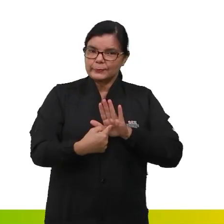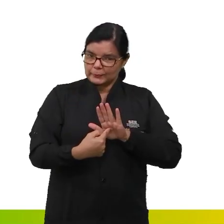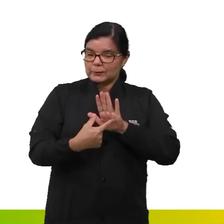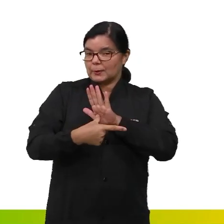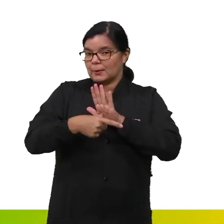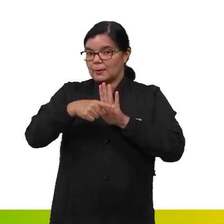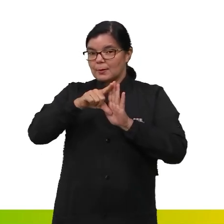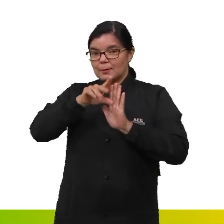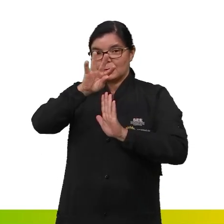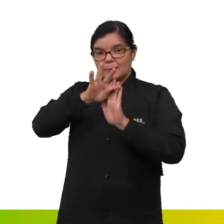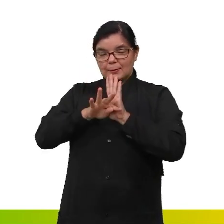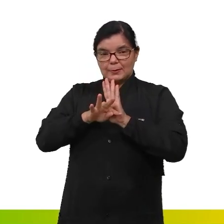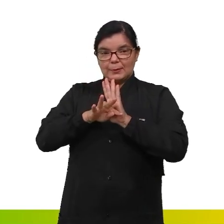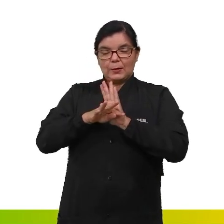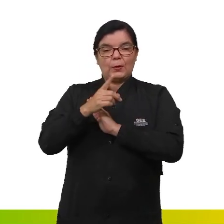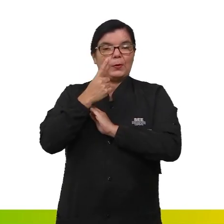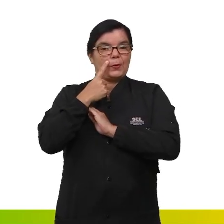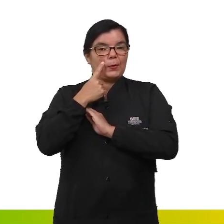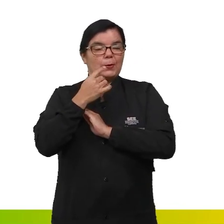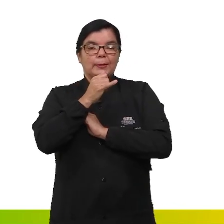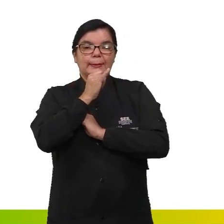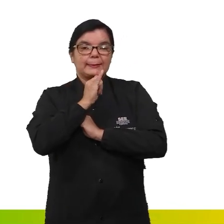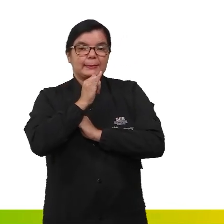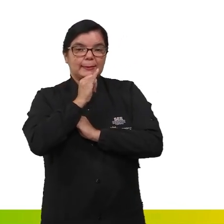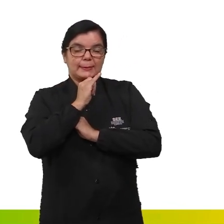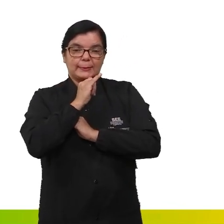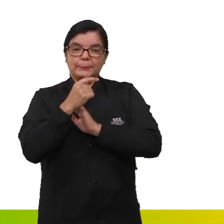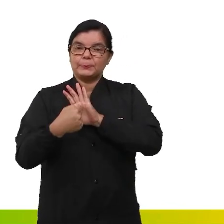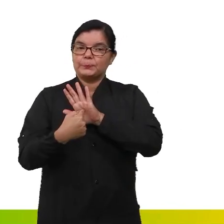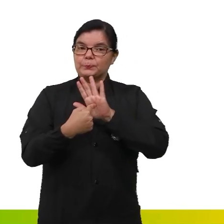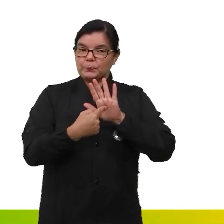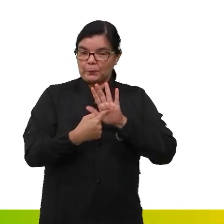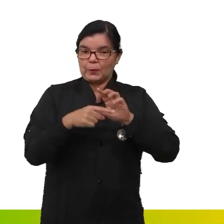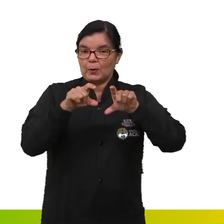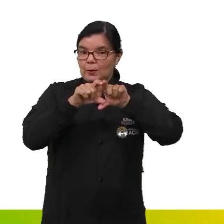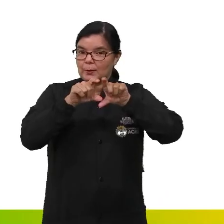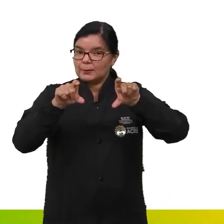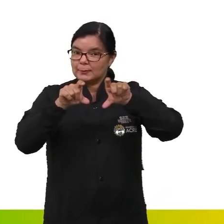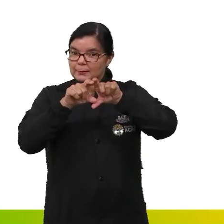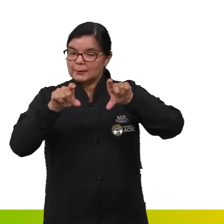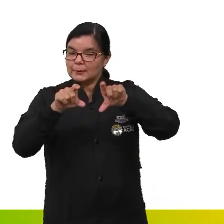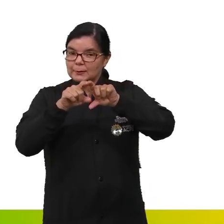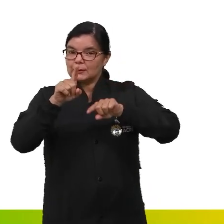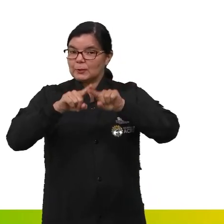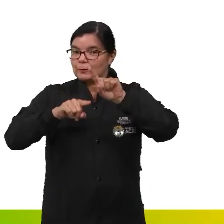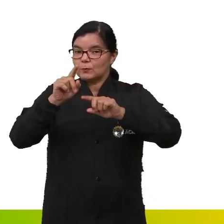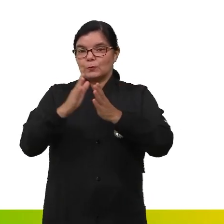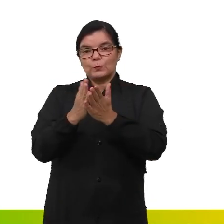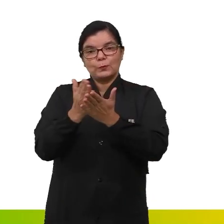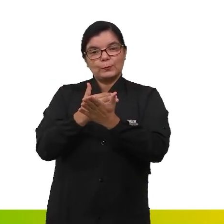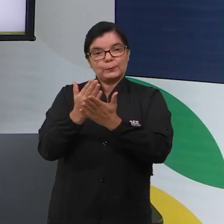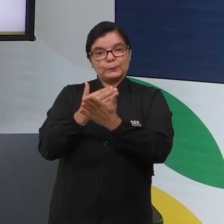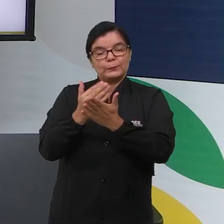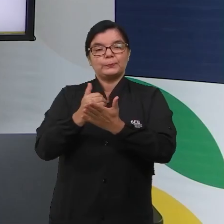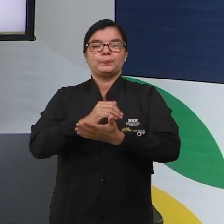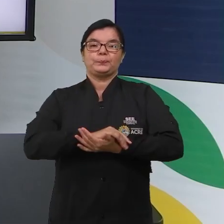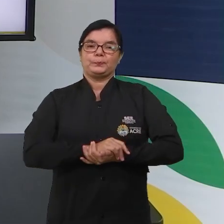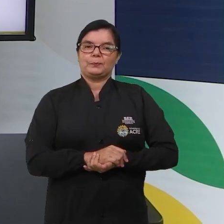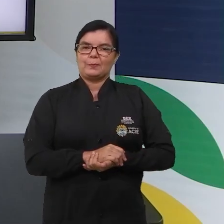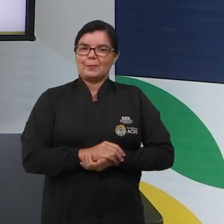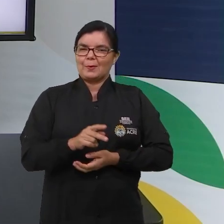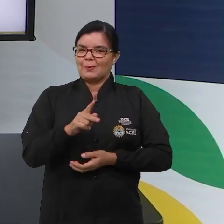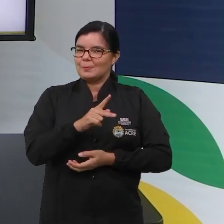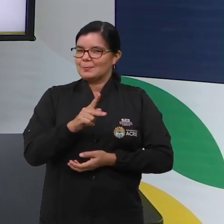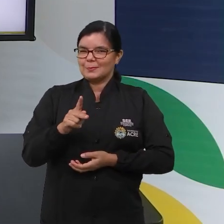mencionado anteriormente no texto. Olha só esse exemplo que eu trouxe do trecho A Hora da Estrela de Clarice Lispector.